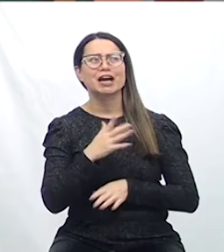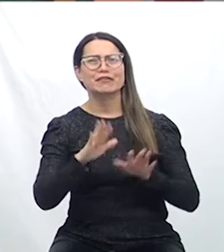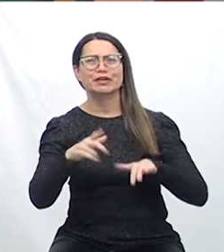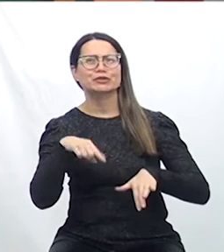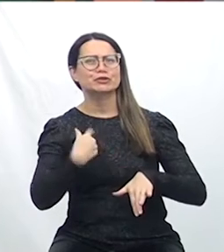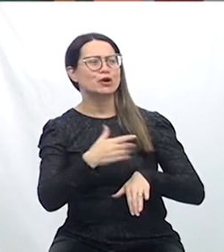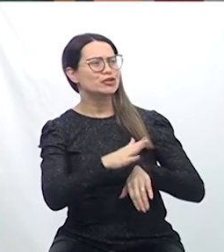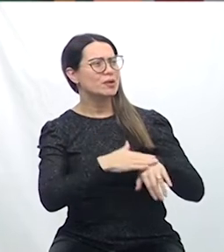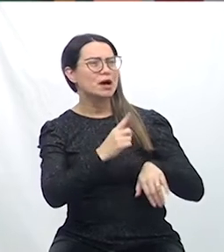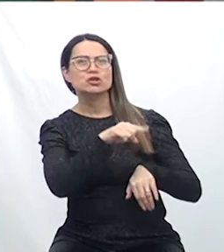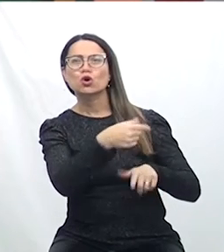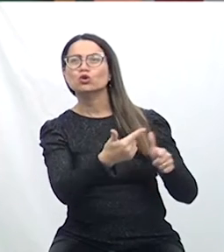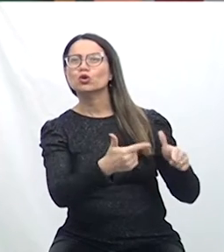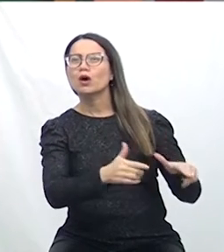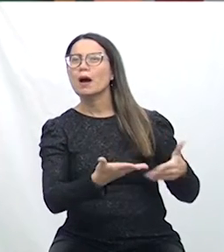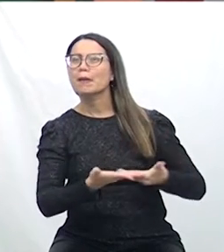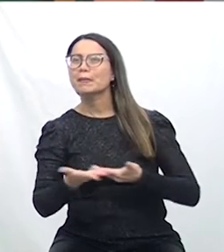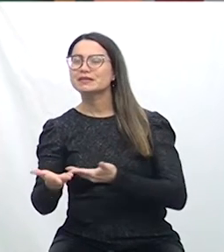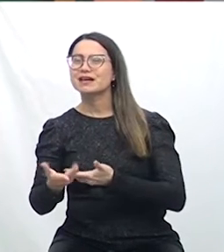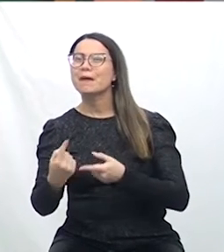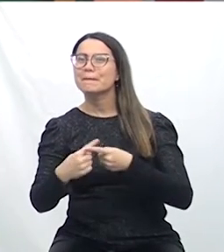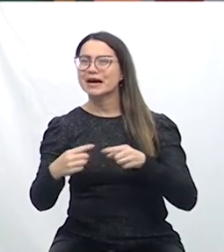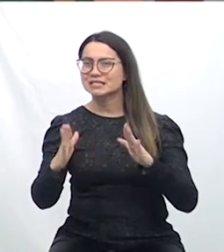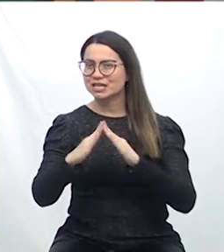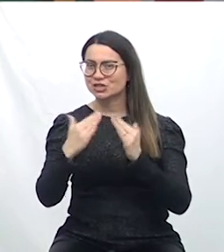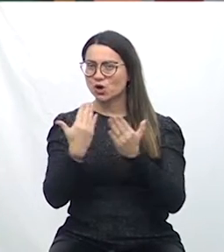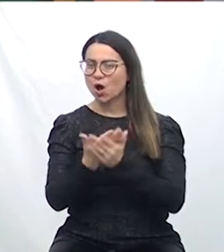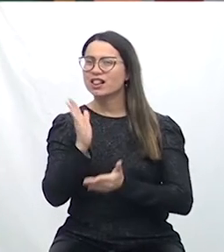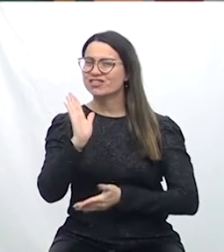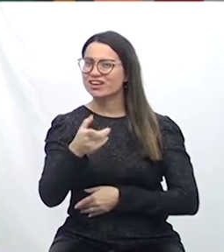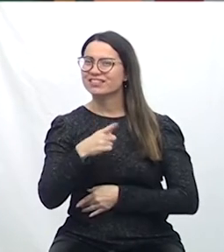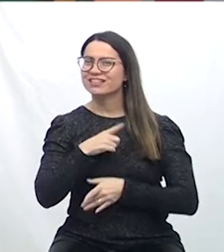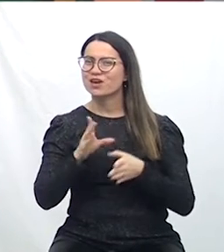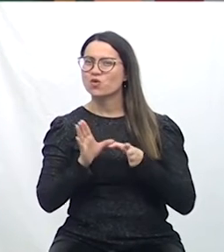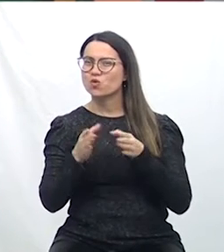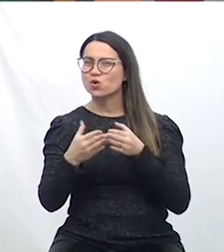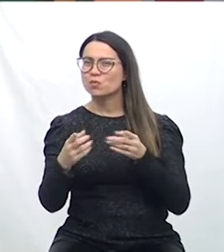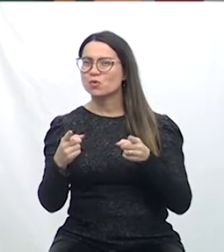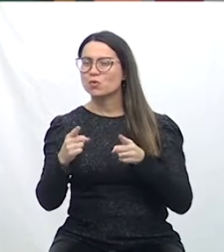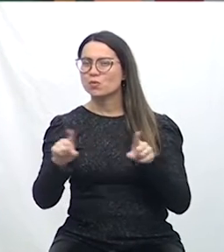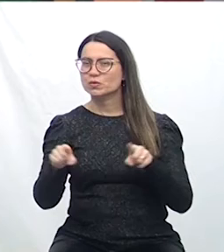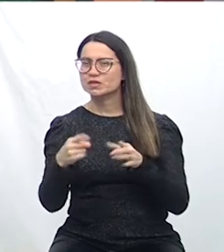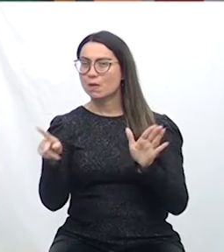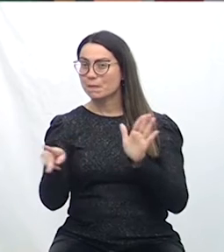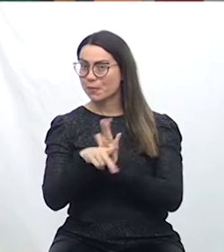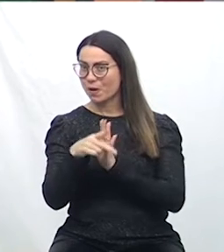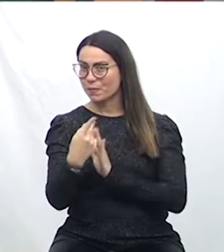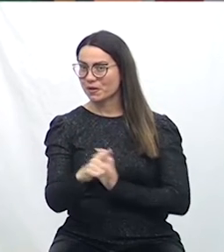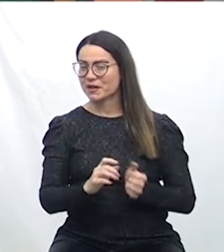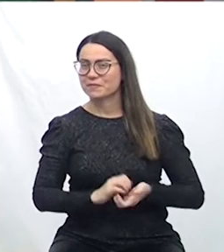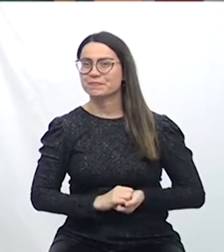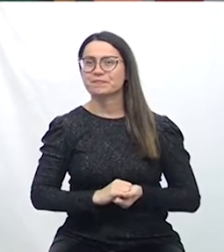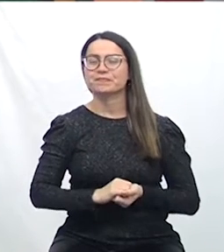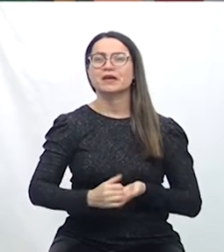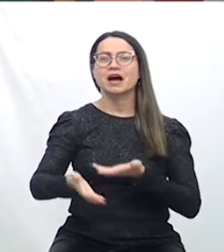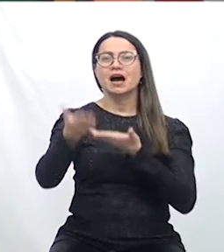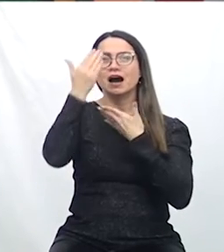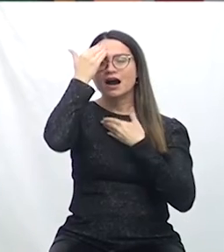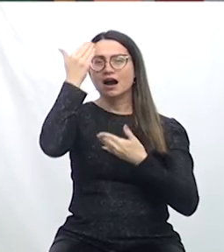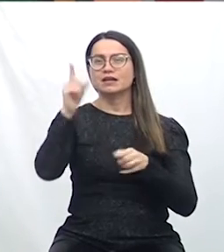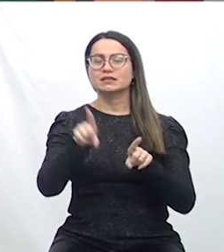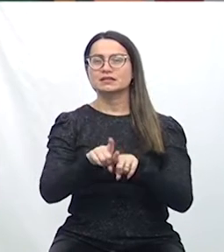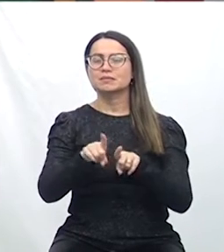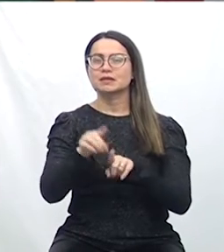para apresentar lá, e agora a escola já tem a sua própria banda, né? Vou agradecer aqui também um pedido que foi feito